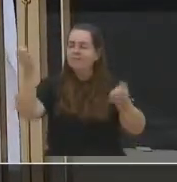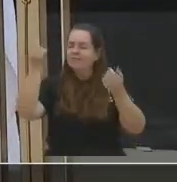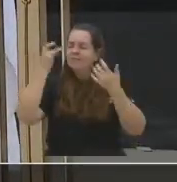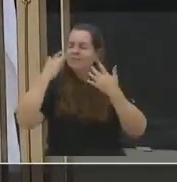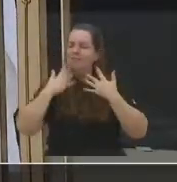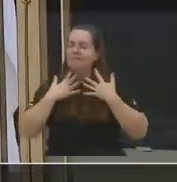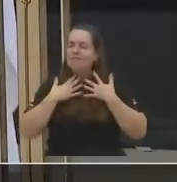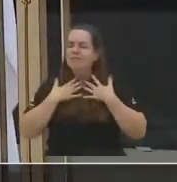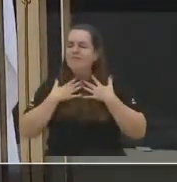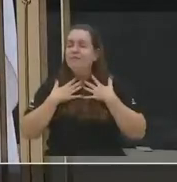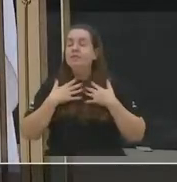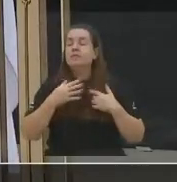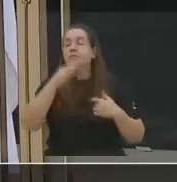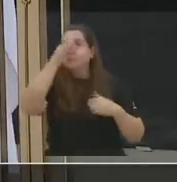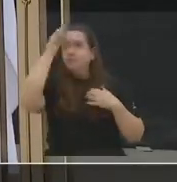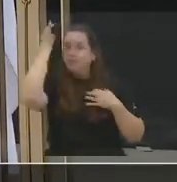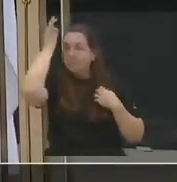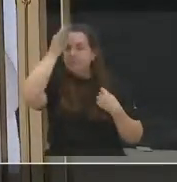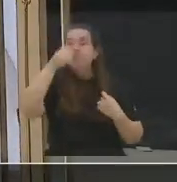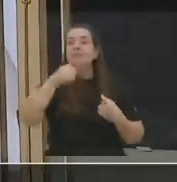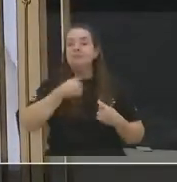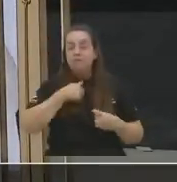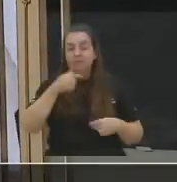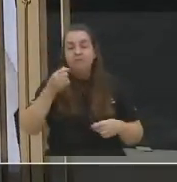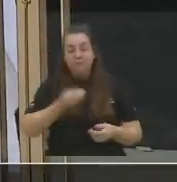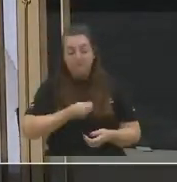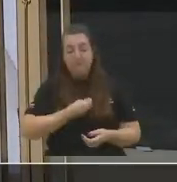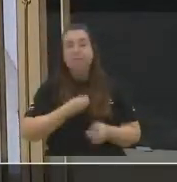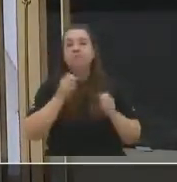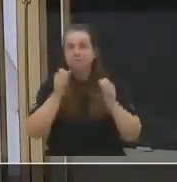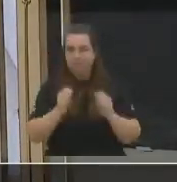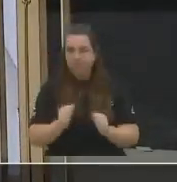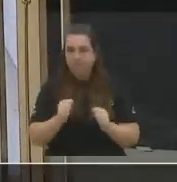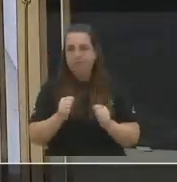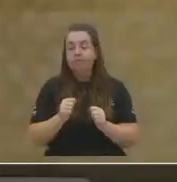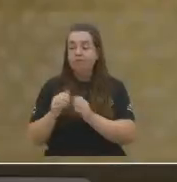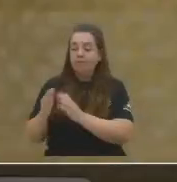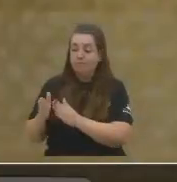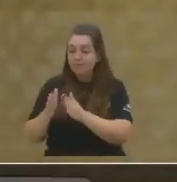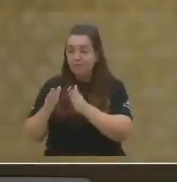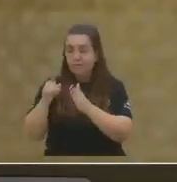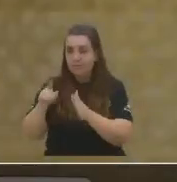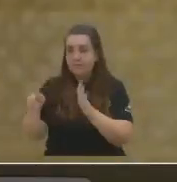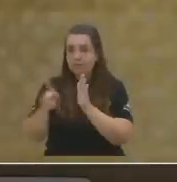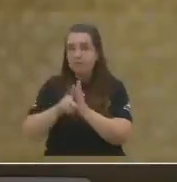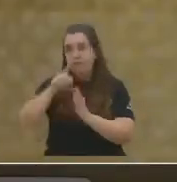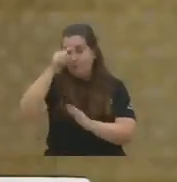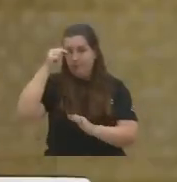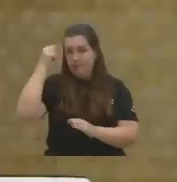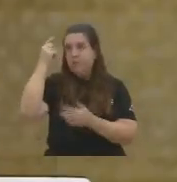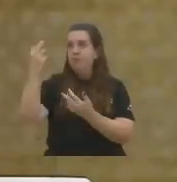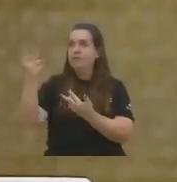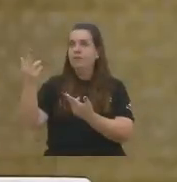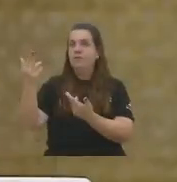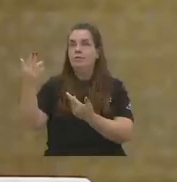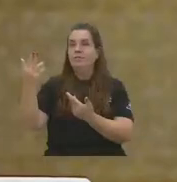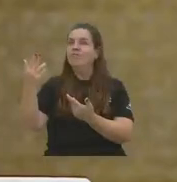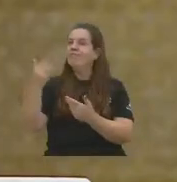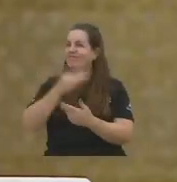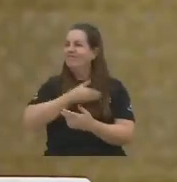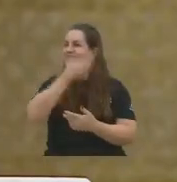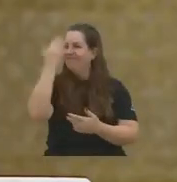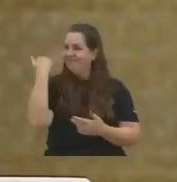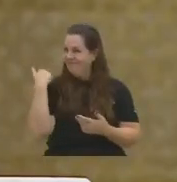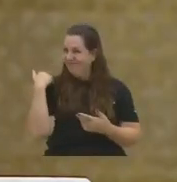Espírito Santo, para que eu possa viver no caminho de santidade, como a bem-aventurada Virgem Maria.